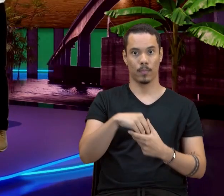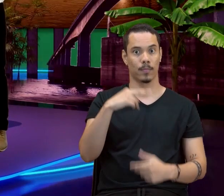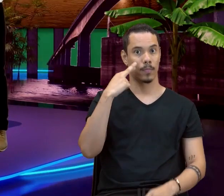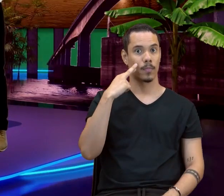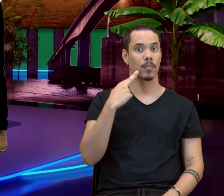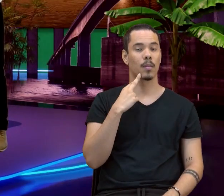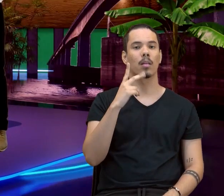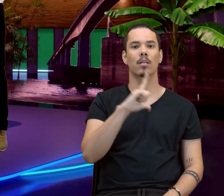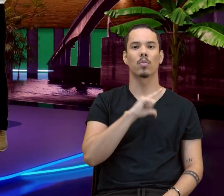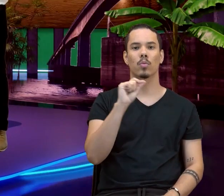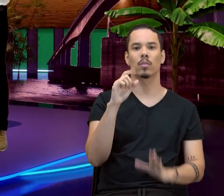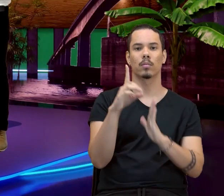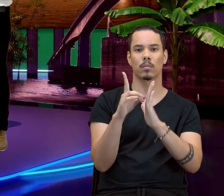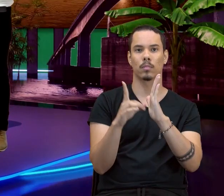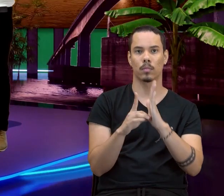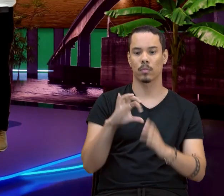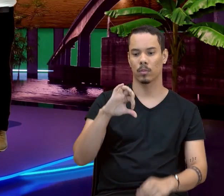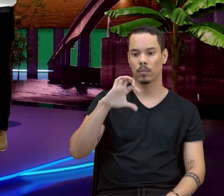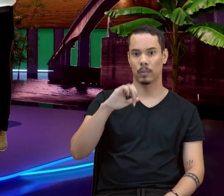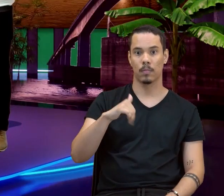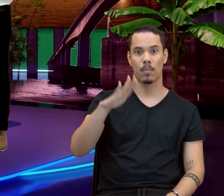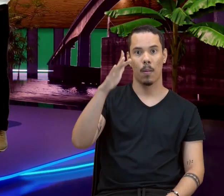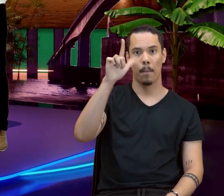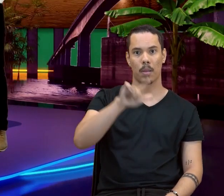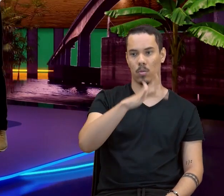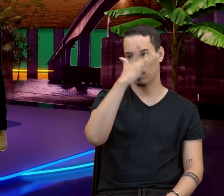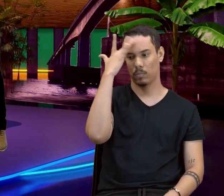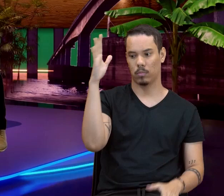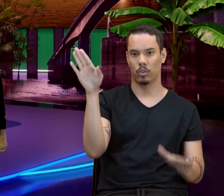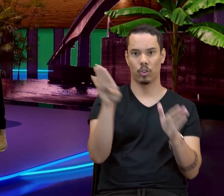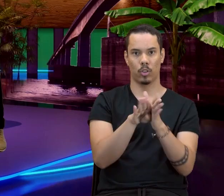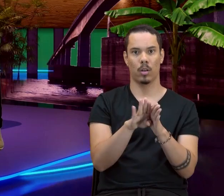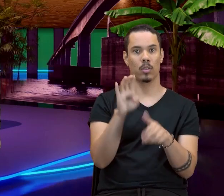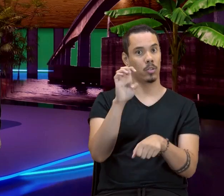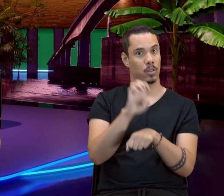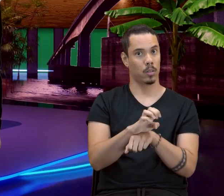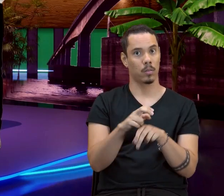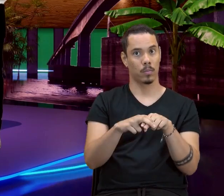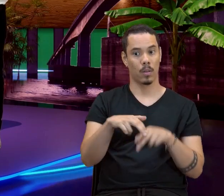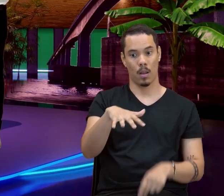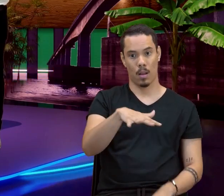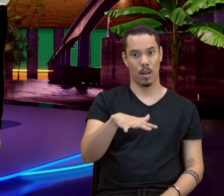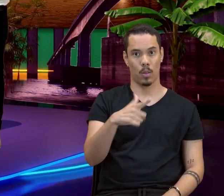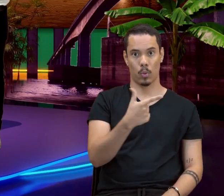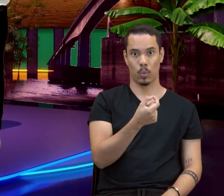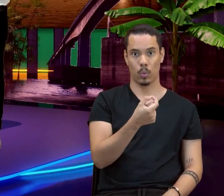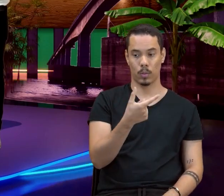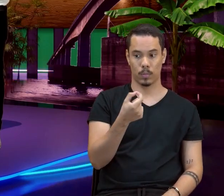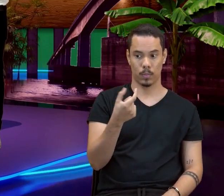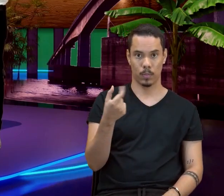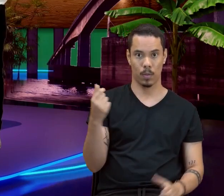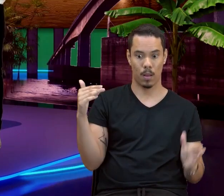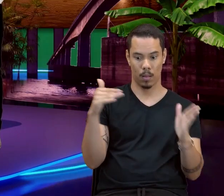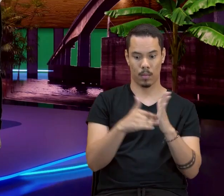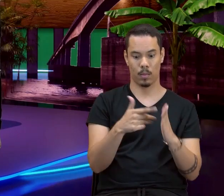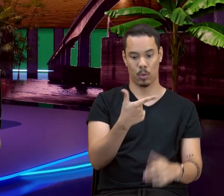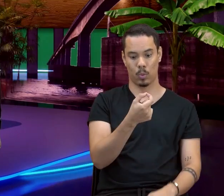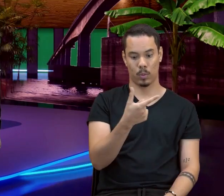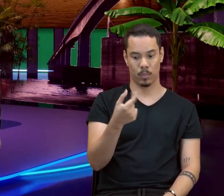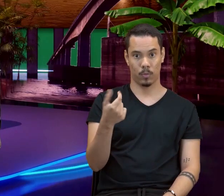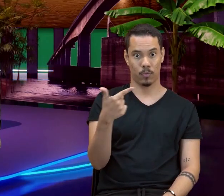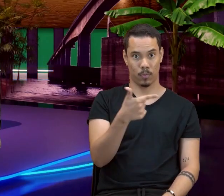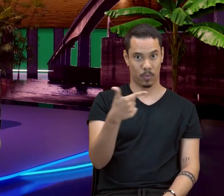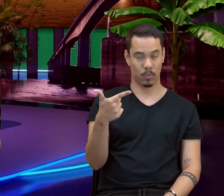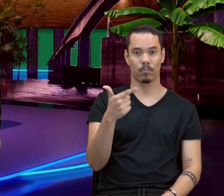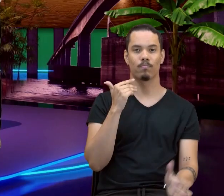aí na década de 90 mais pessoas que chegaram no estado, então essas áreas aí nos anos 2000 até agora 2022 começaram a ser